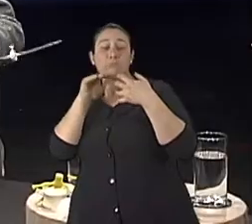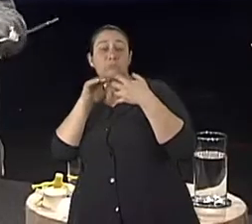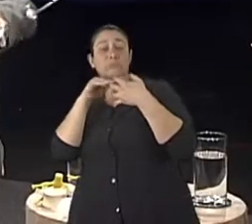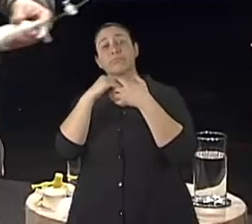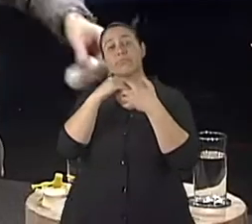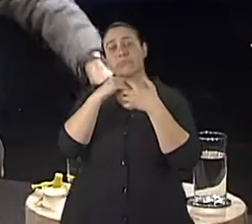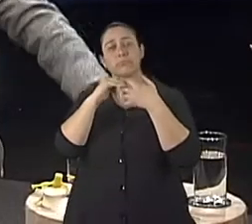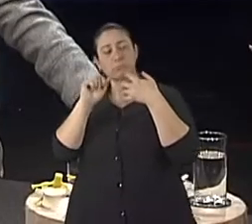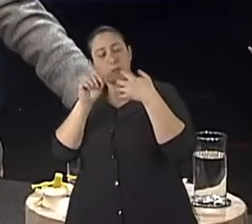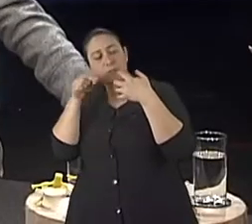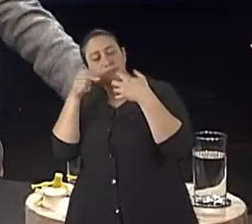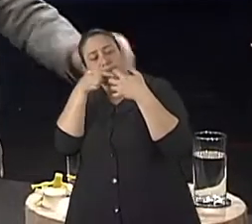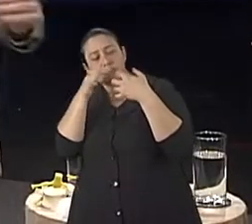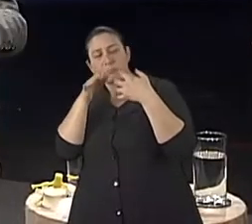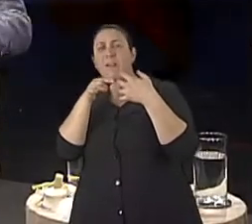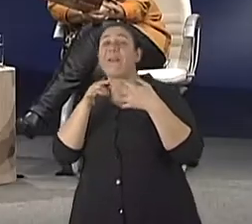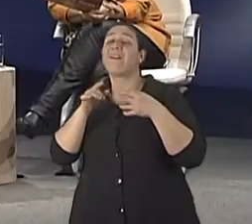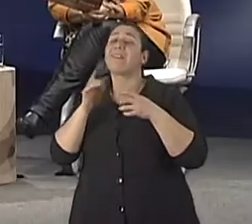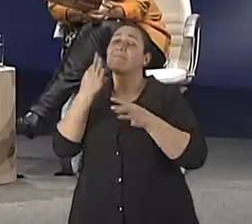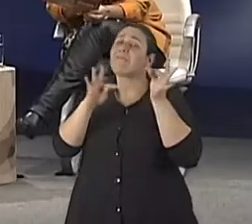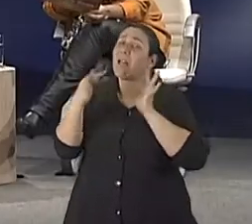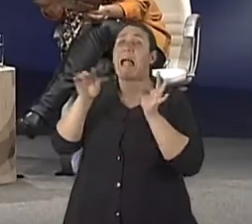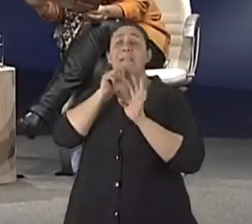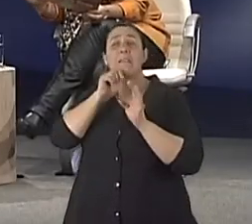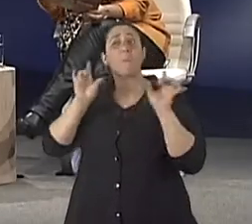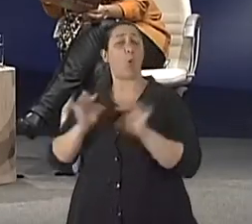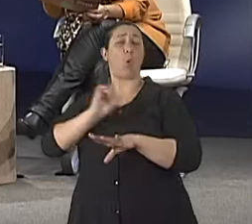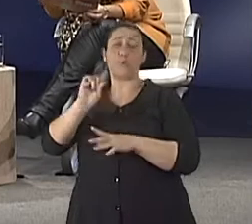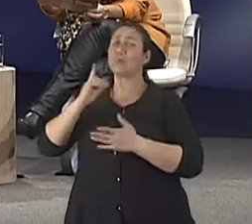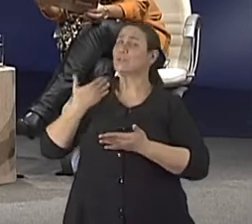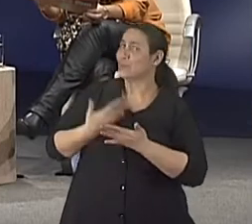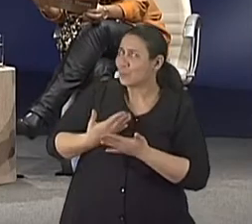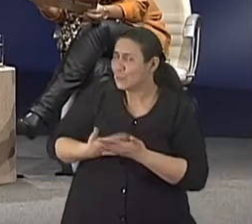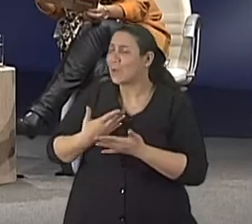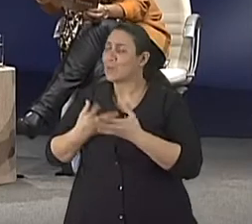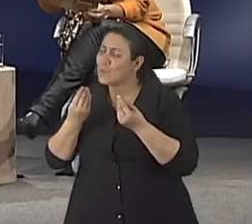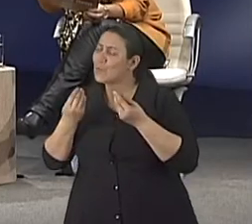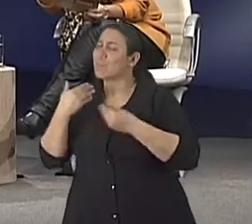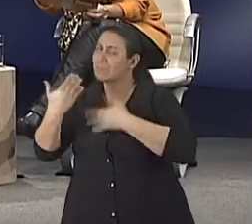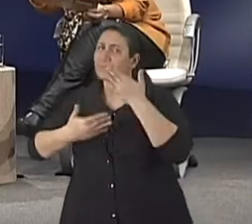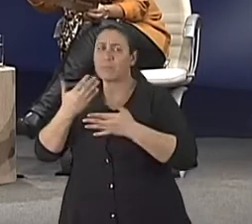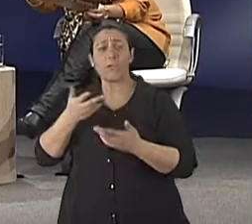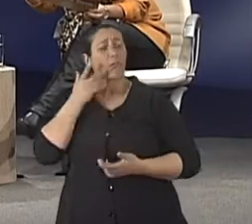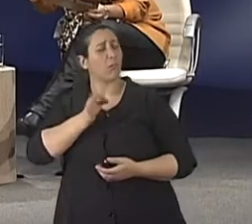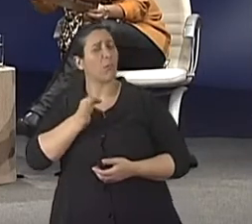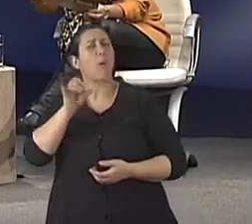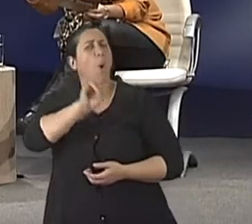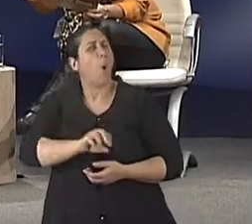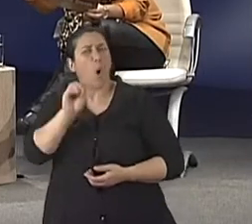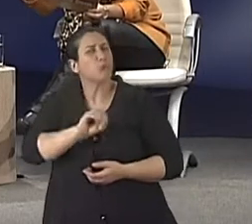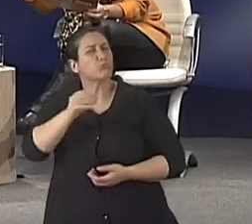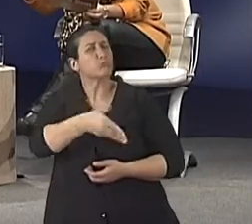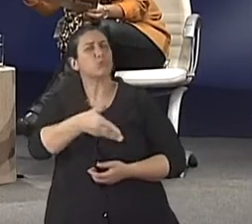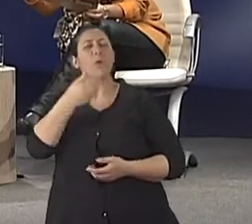tem que ser muito estudado ainda não é ação técnicas maravilhosa porque tudo isso sem ser invasivos em todos aqueles problemas